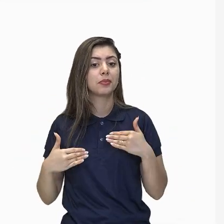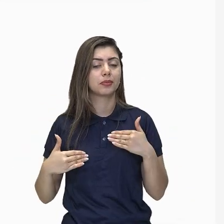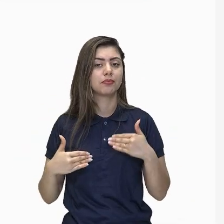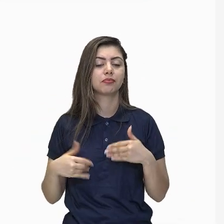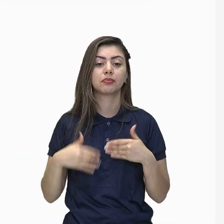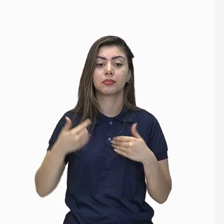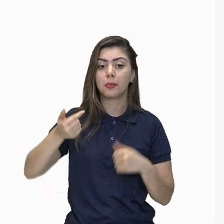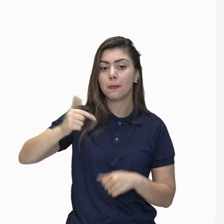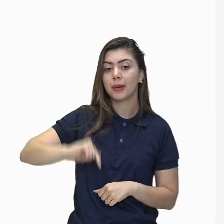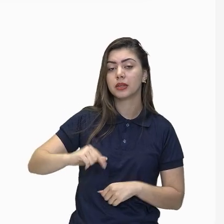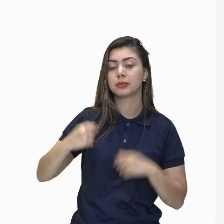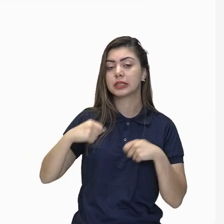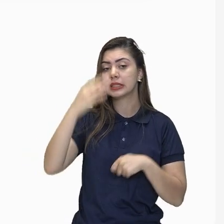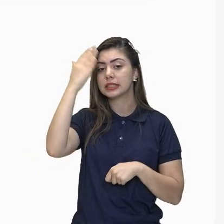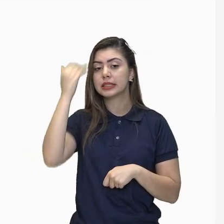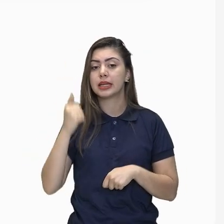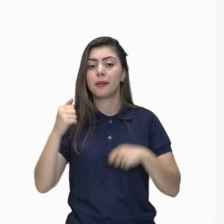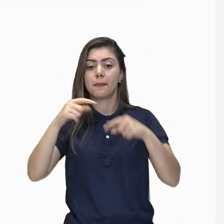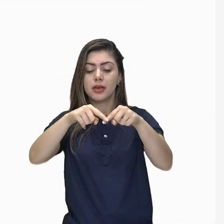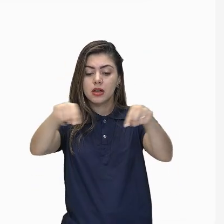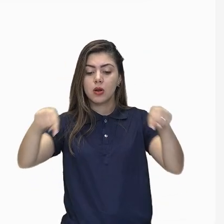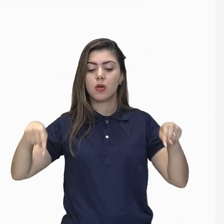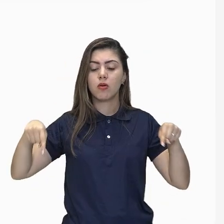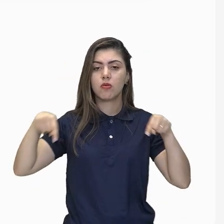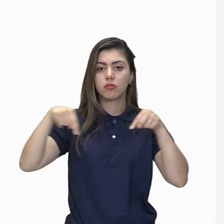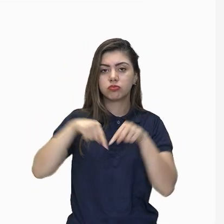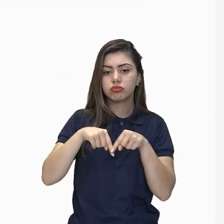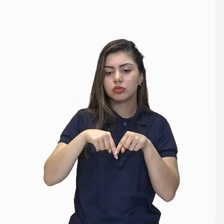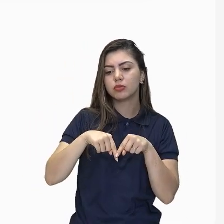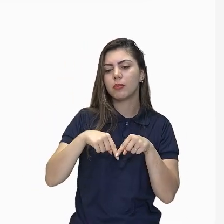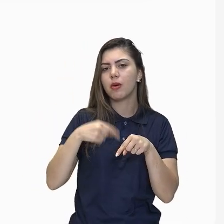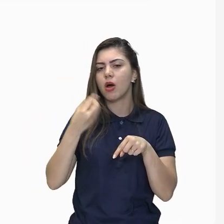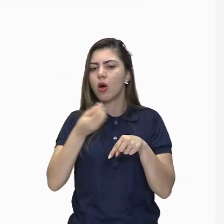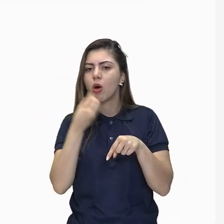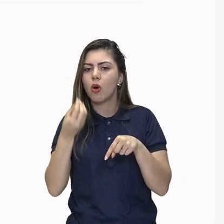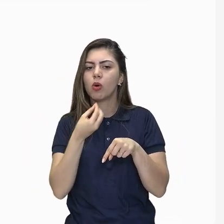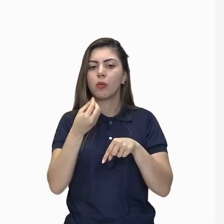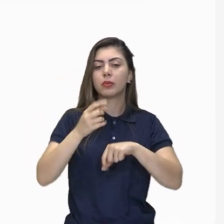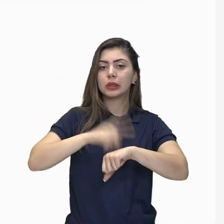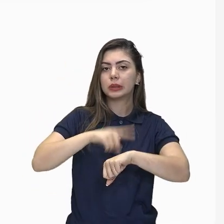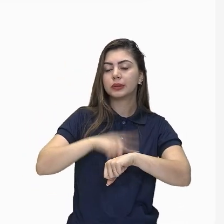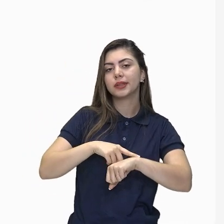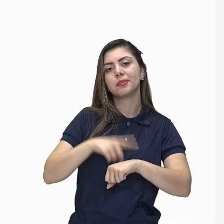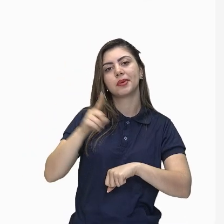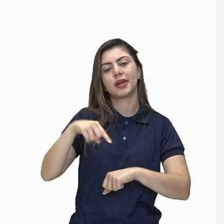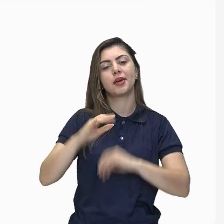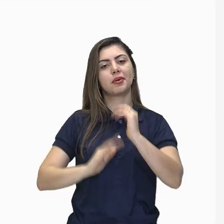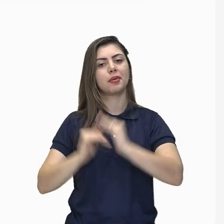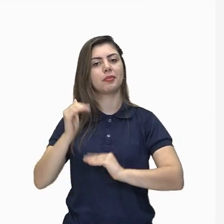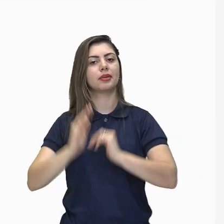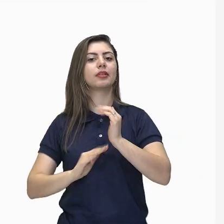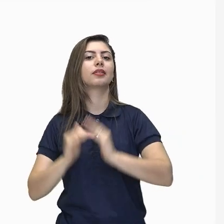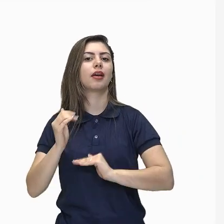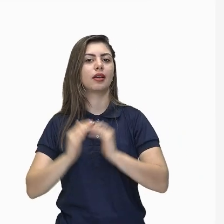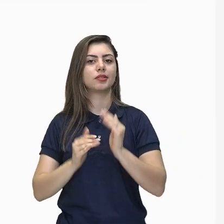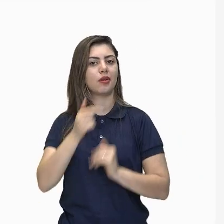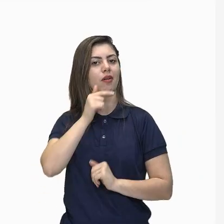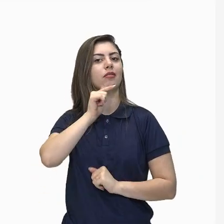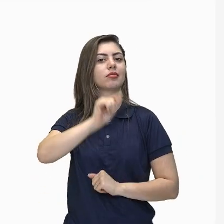espaço e tempo também é um benefício, né, uma habilidade desenvolvida com a prática desses